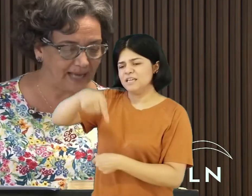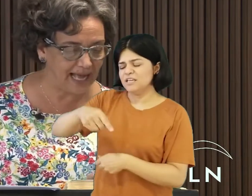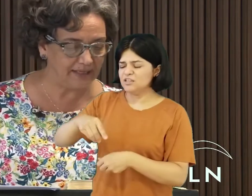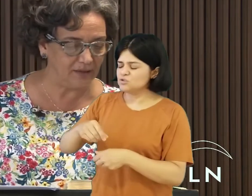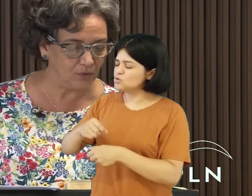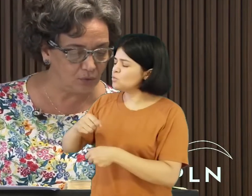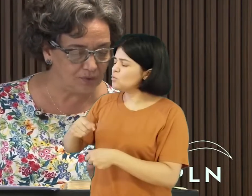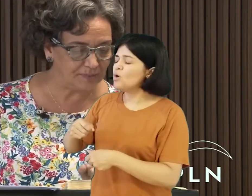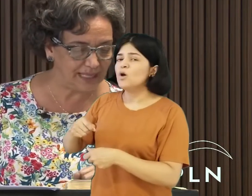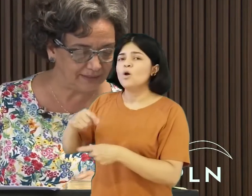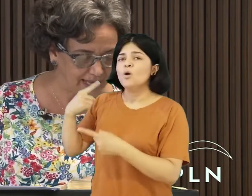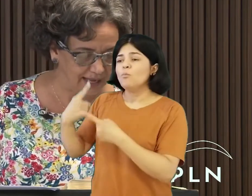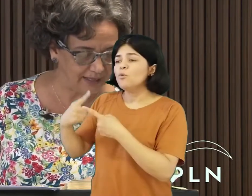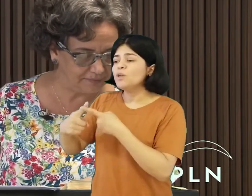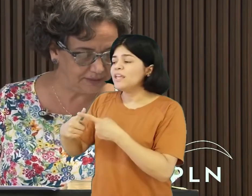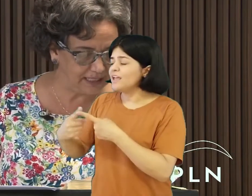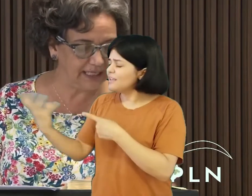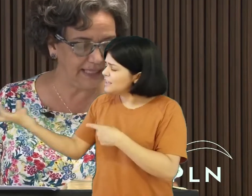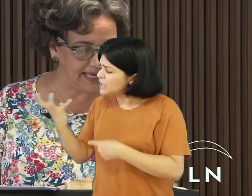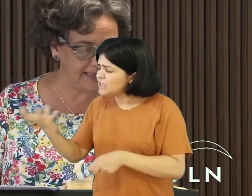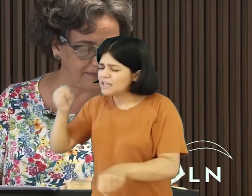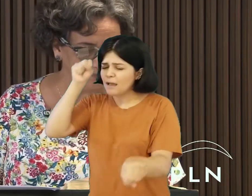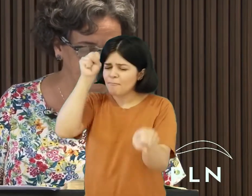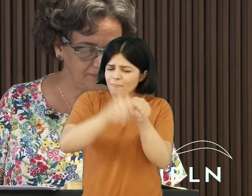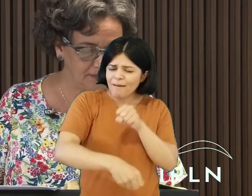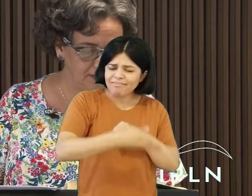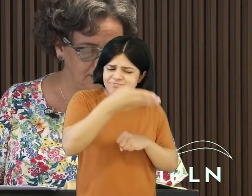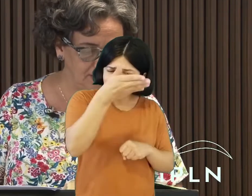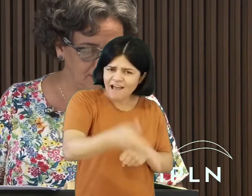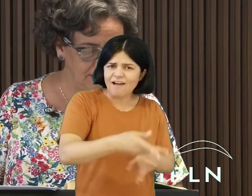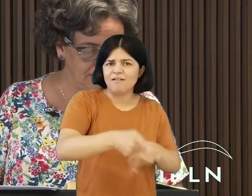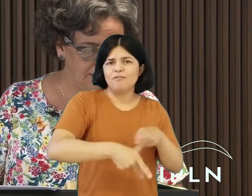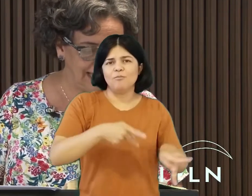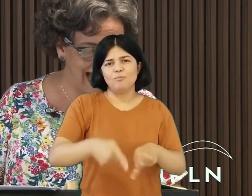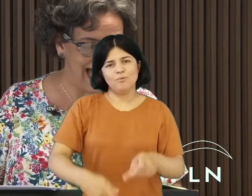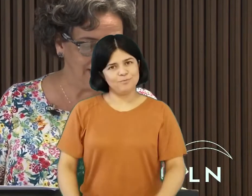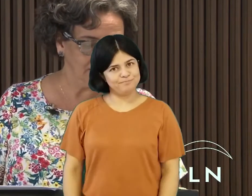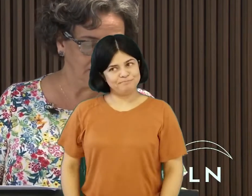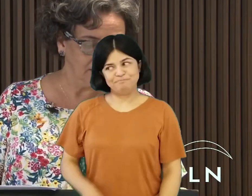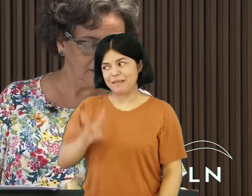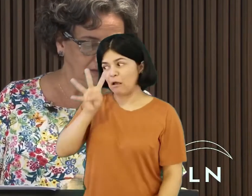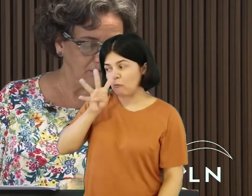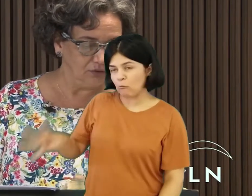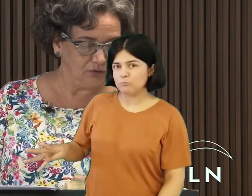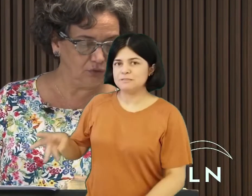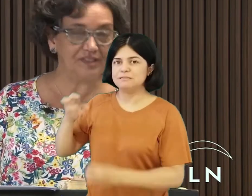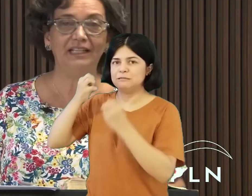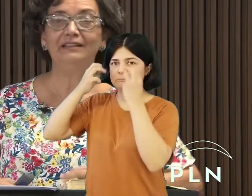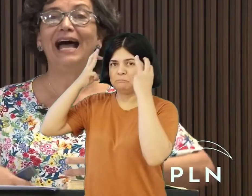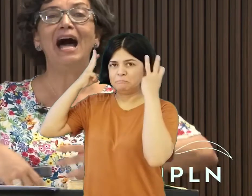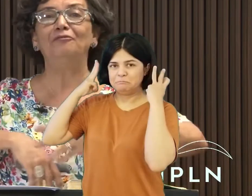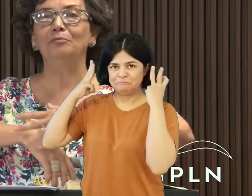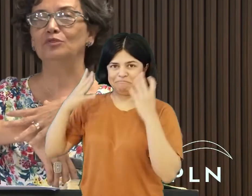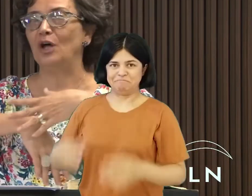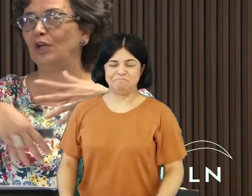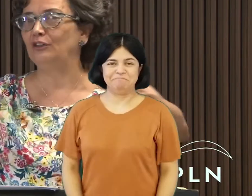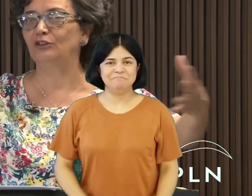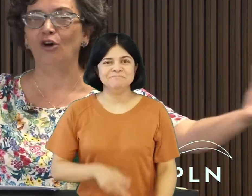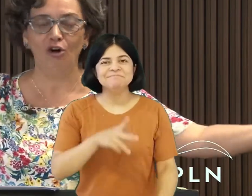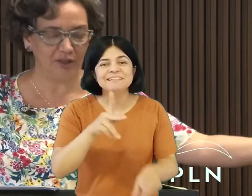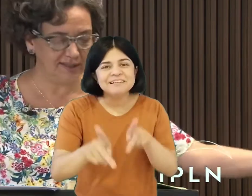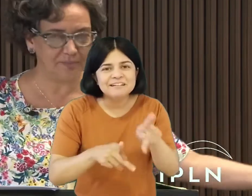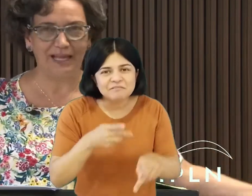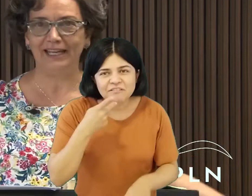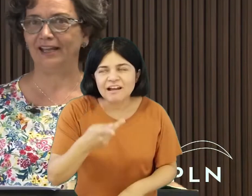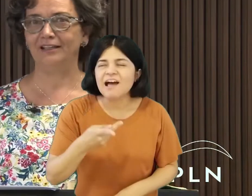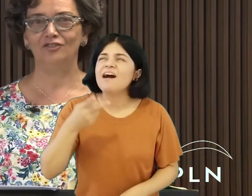deliberadamente para os matar. Quem dera. Lá, nos sentávamos ao